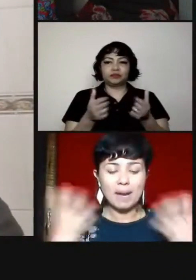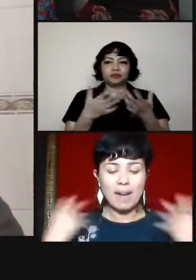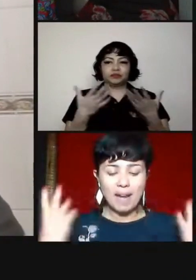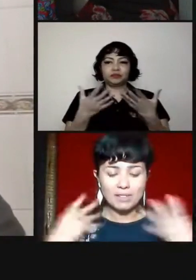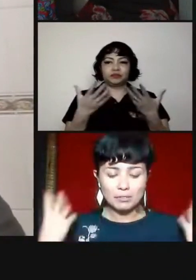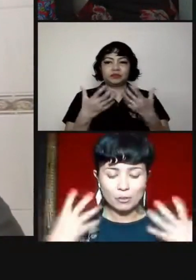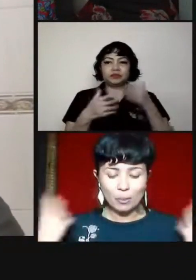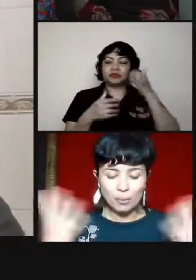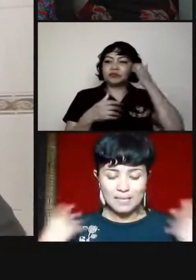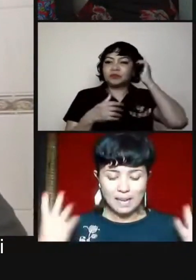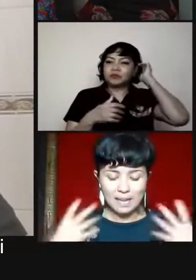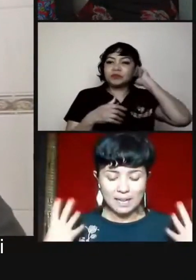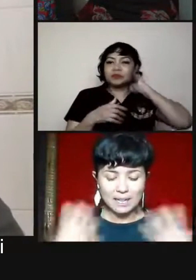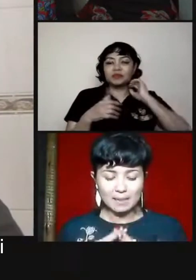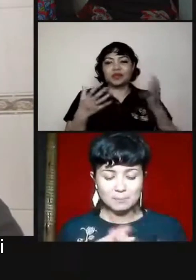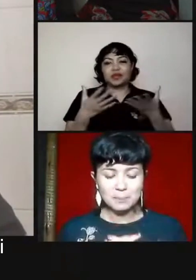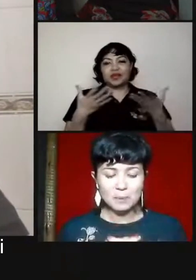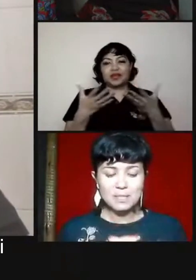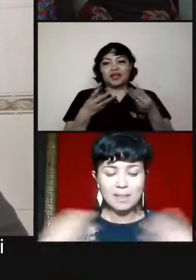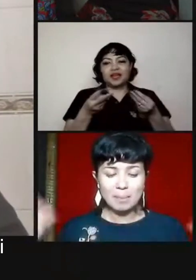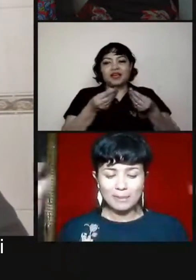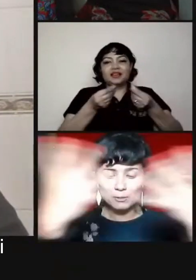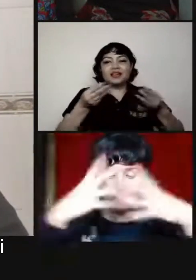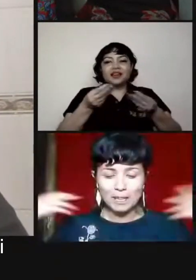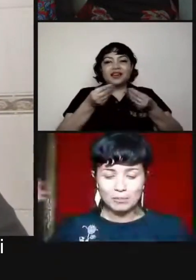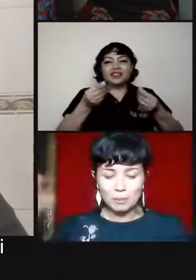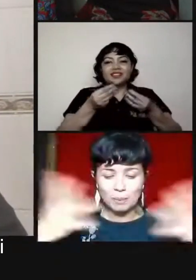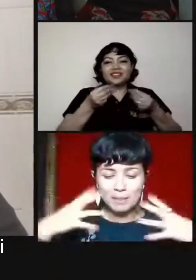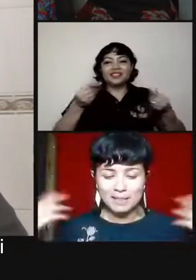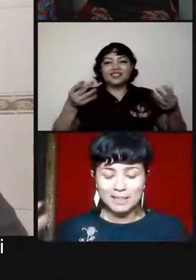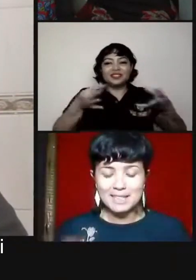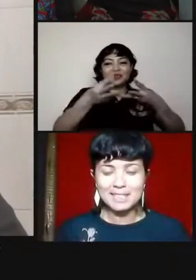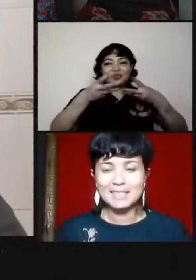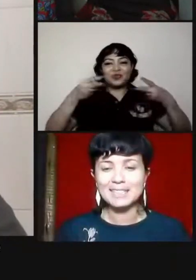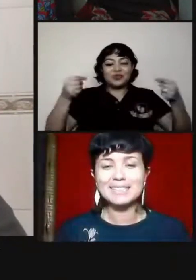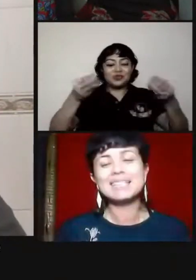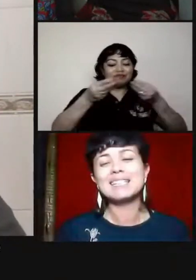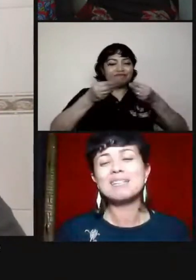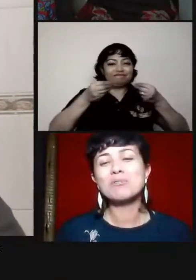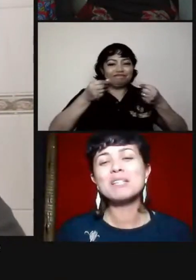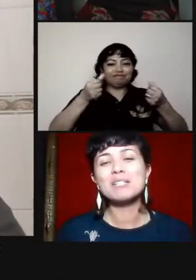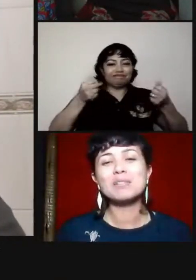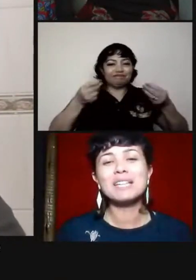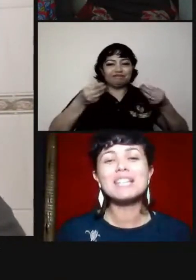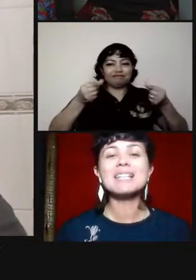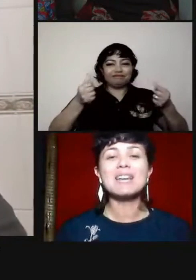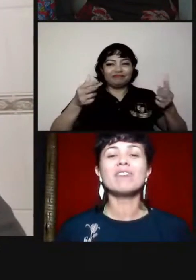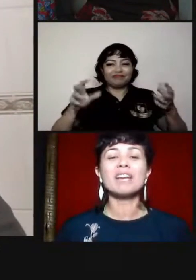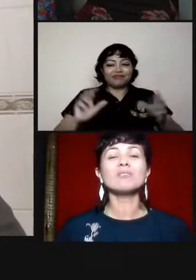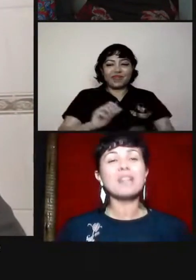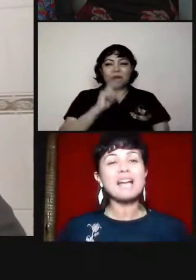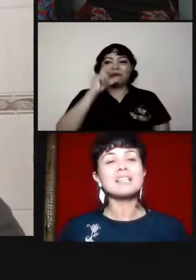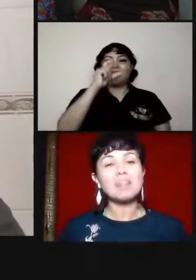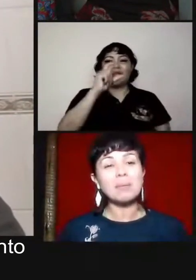a palavra que ficou para você, o ensinamento, né, que ficou para mim aqui dessa oficina foi que